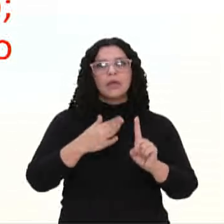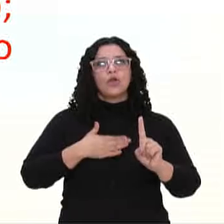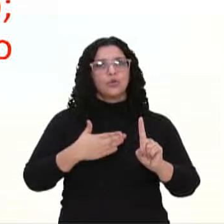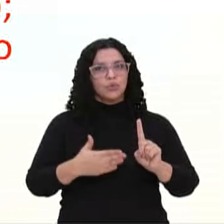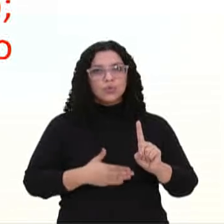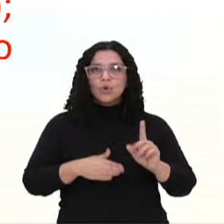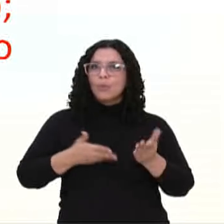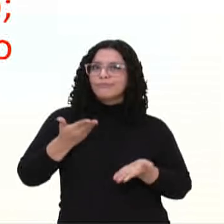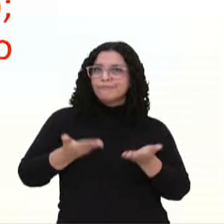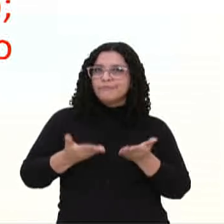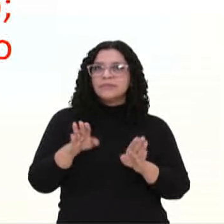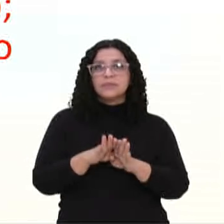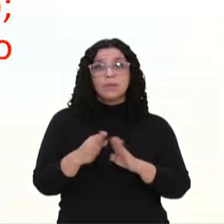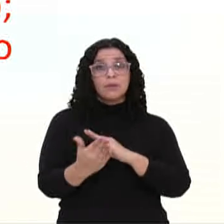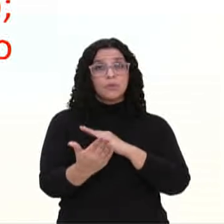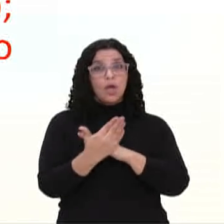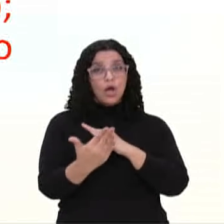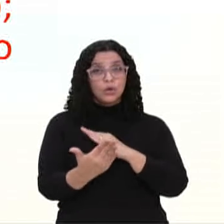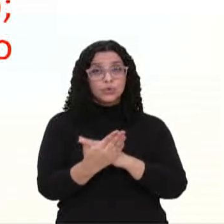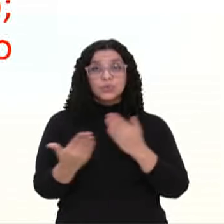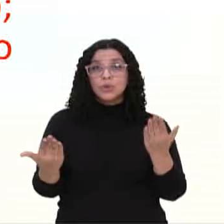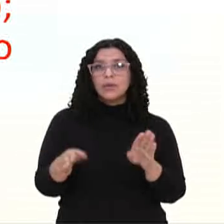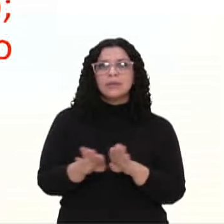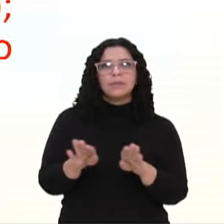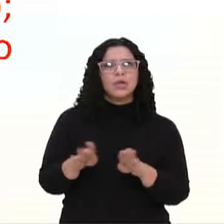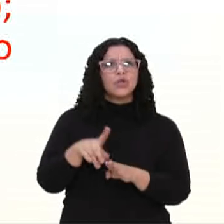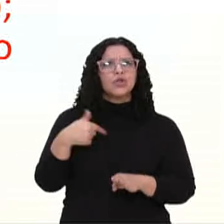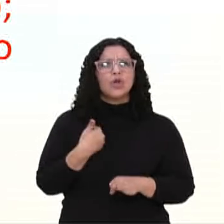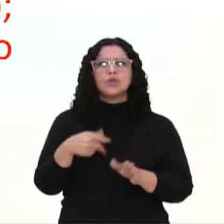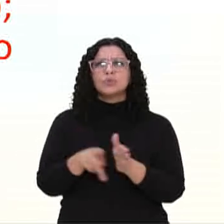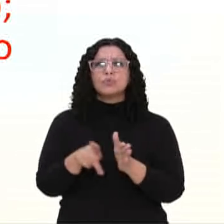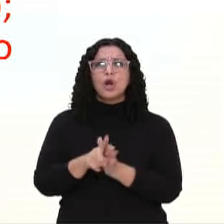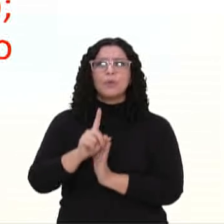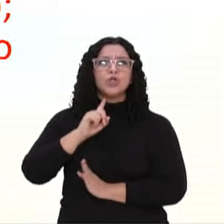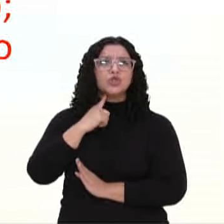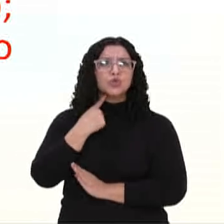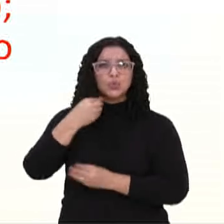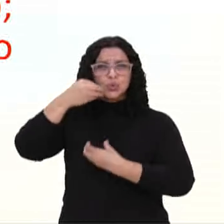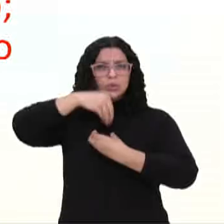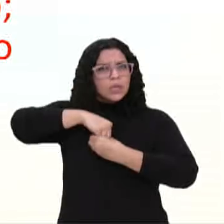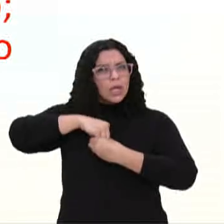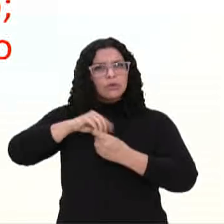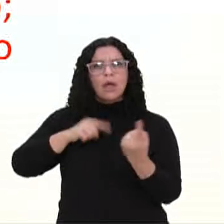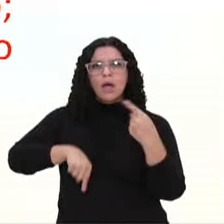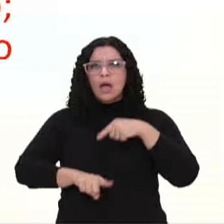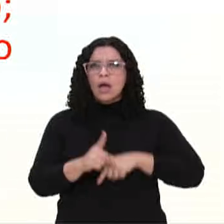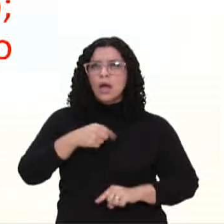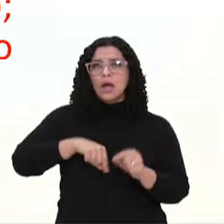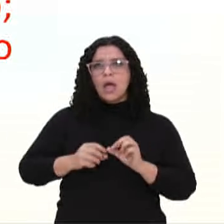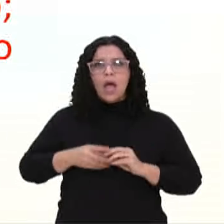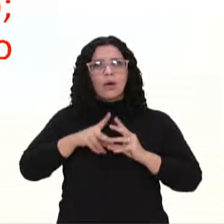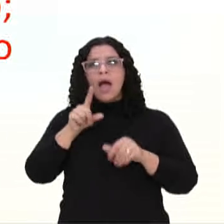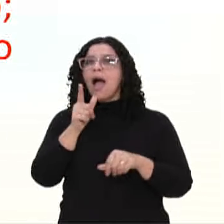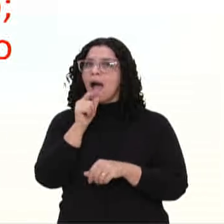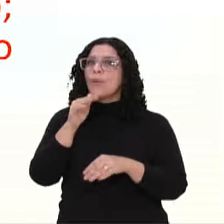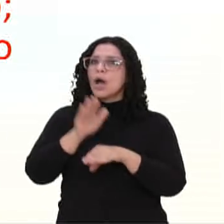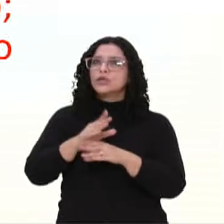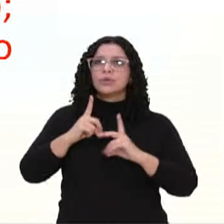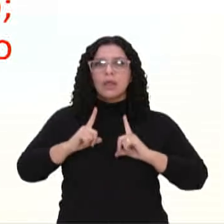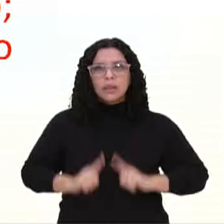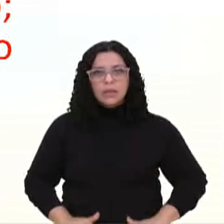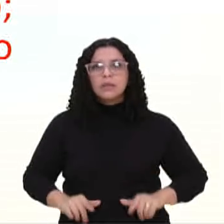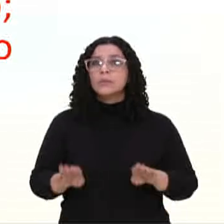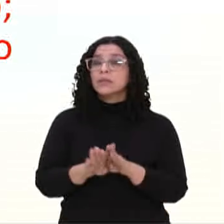corporal, auxilia na eliminação de substâncias tóxicas durante o metabolismo, participa